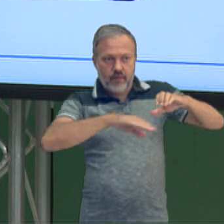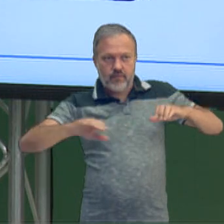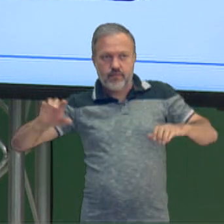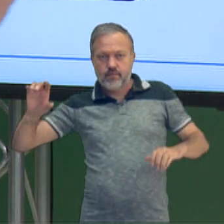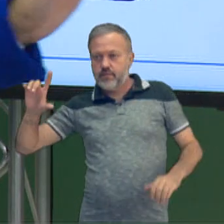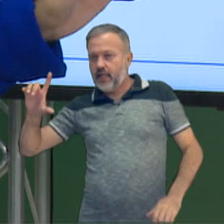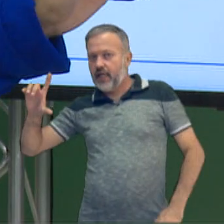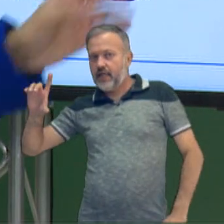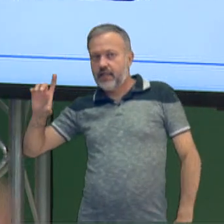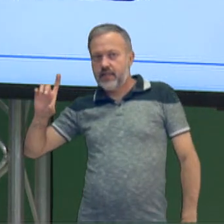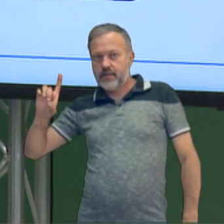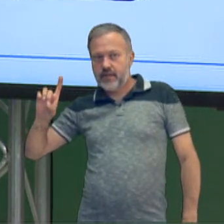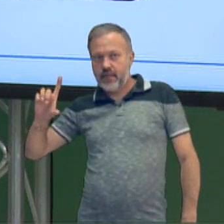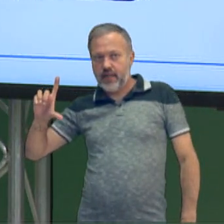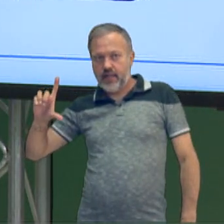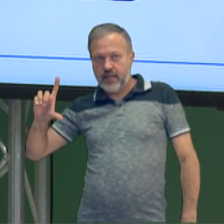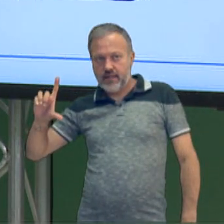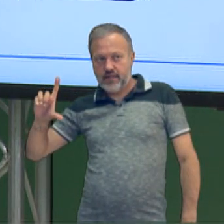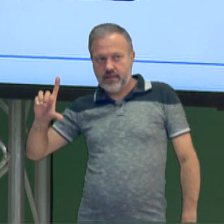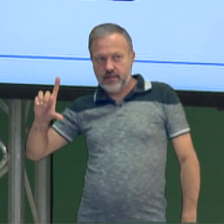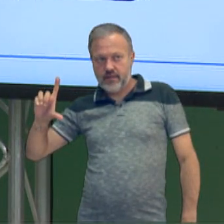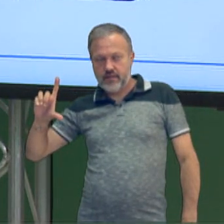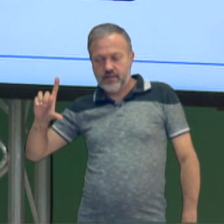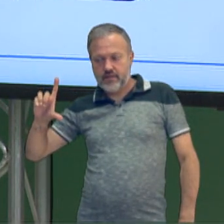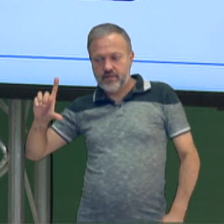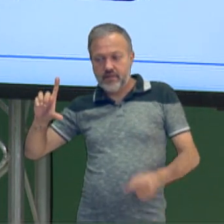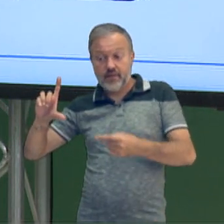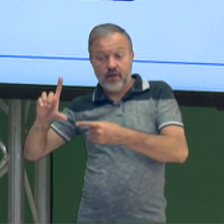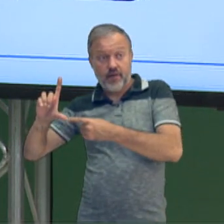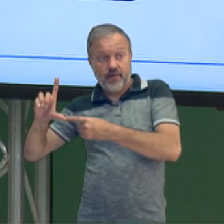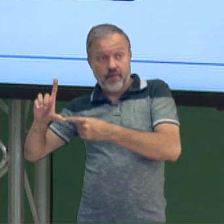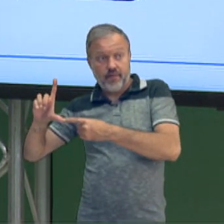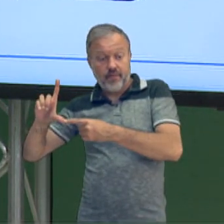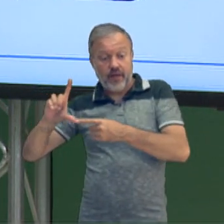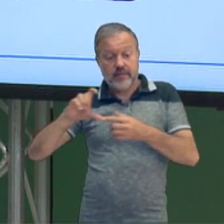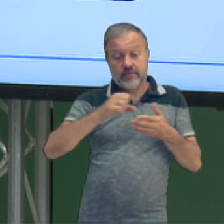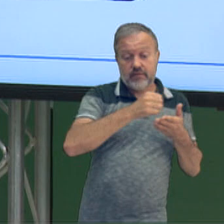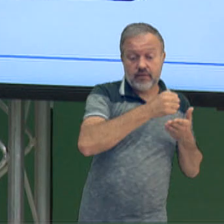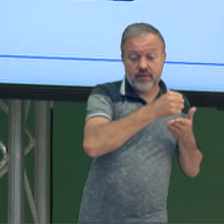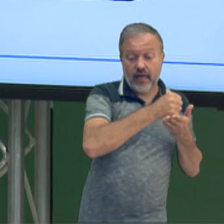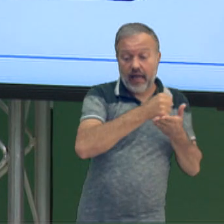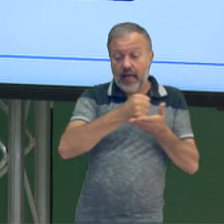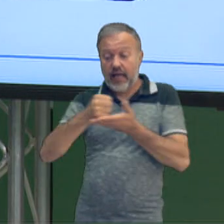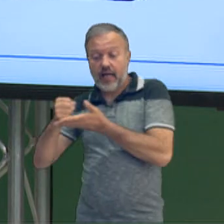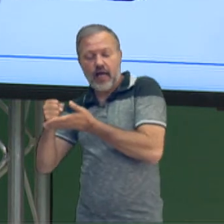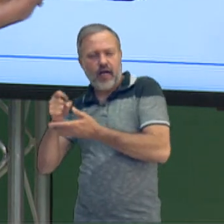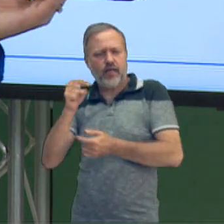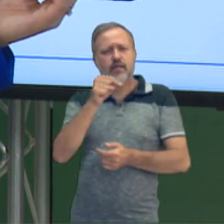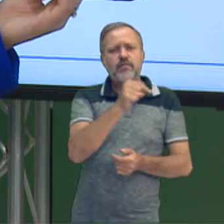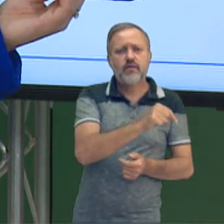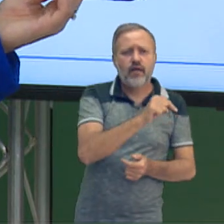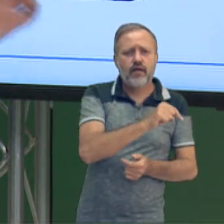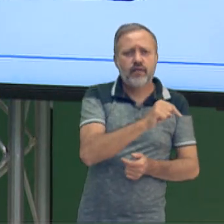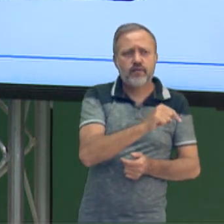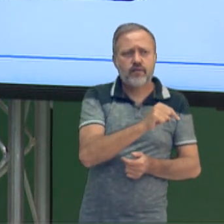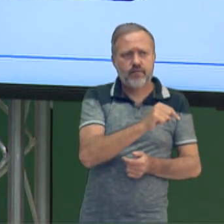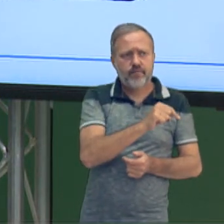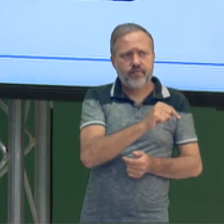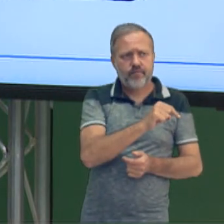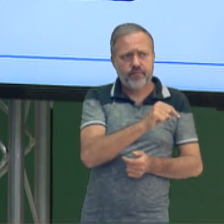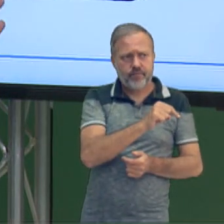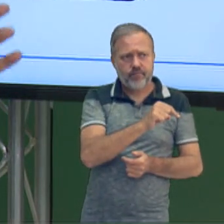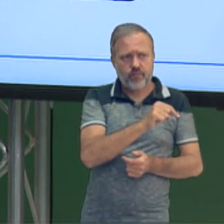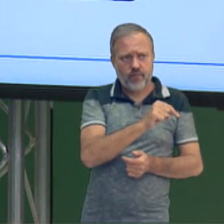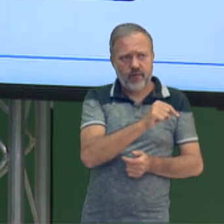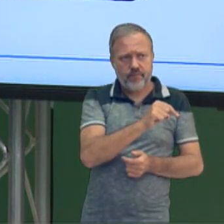vai carregando junto o LDL. No nosso caso, o nosso colesterol ruim. Então, ele além de não se acumular, ele